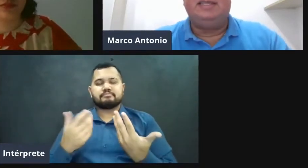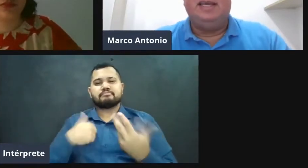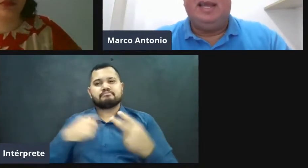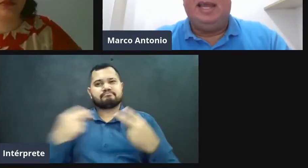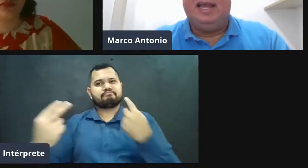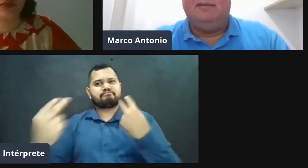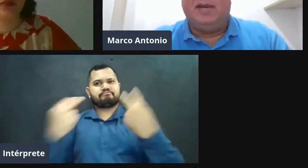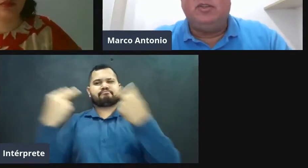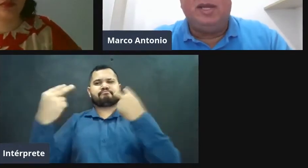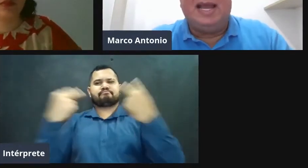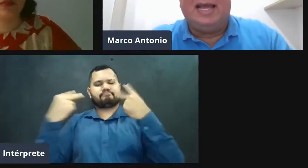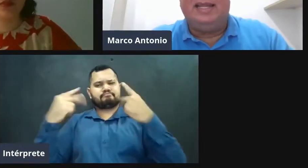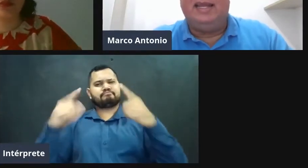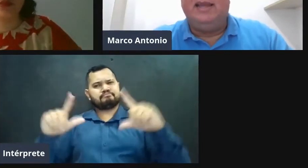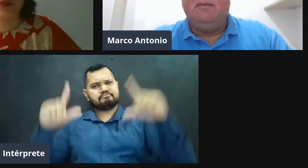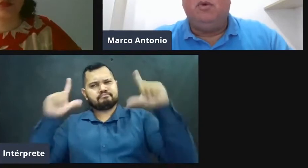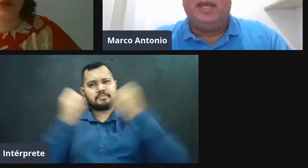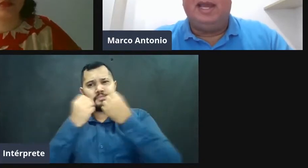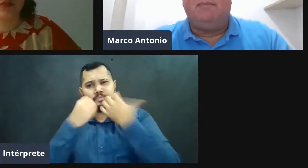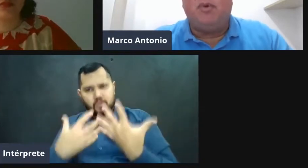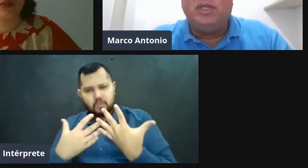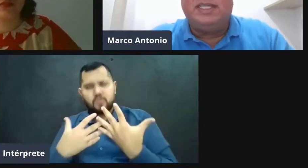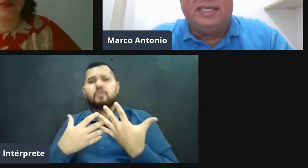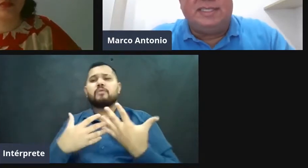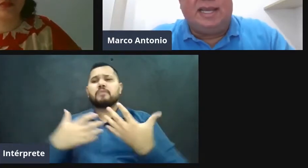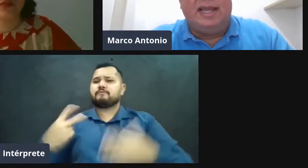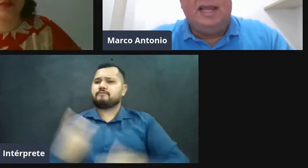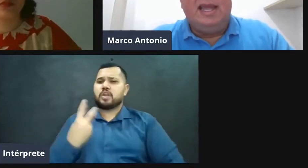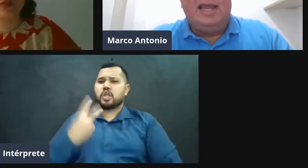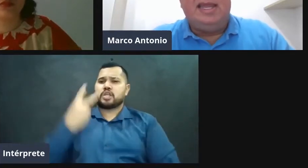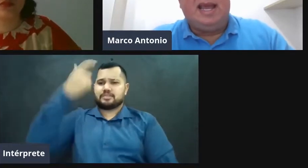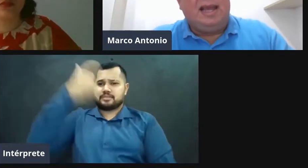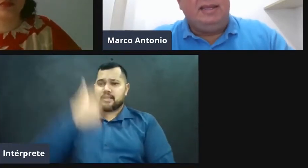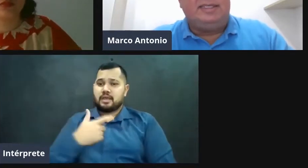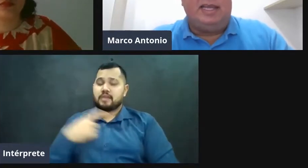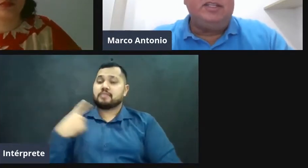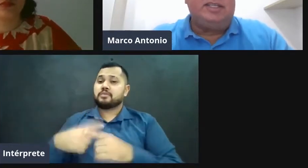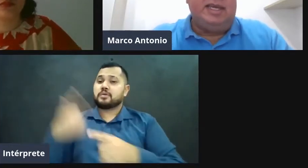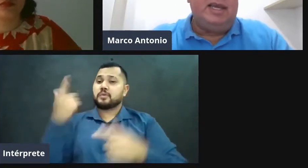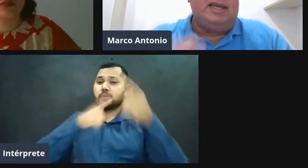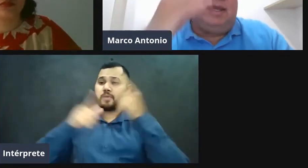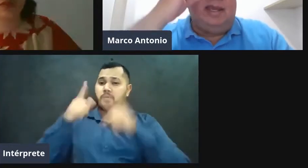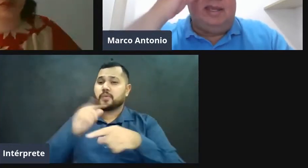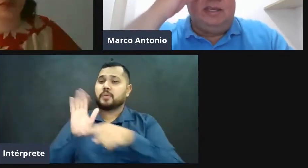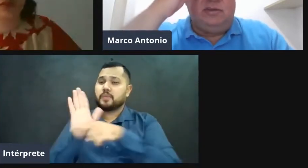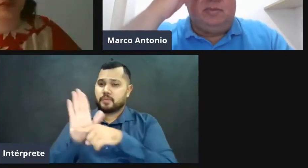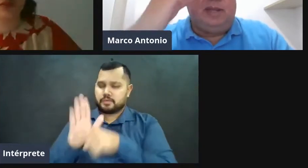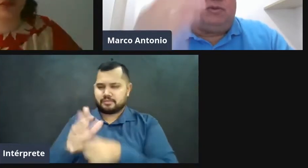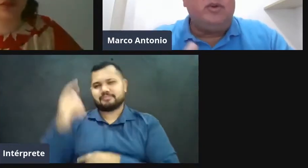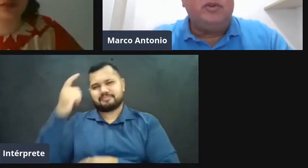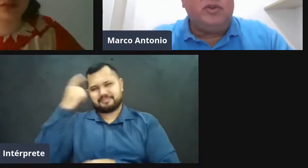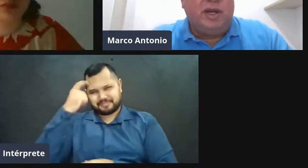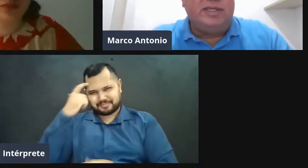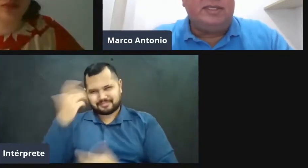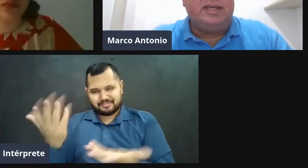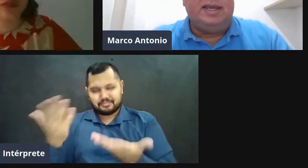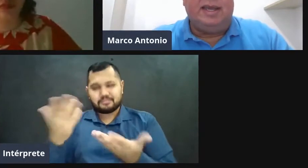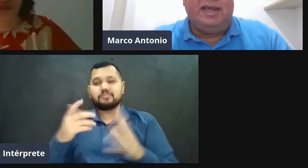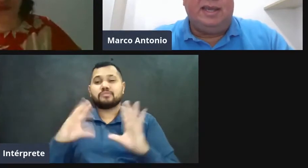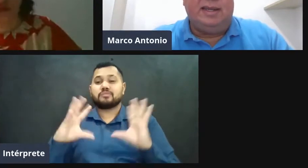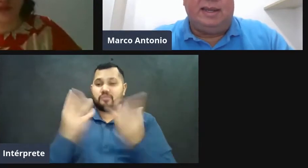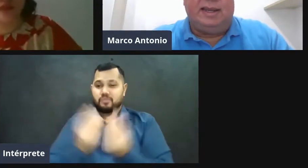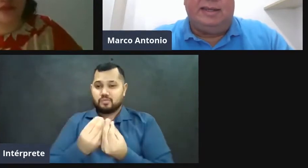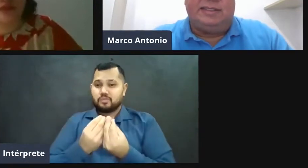reconhecida, né? mais olhada, né? Porque ela pôde acessar. E sem dizer que isso, para todos